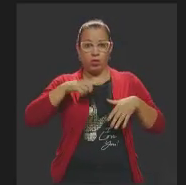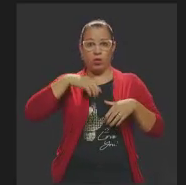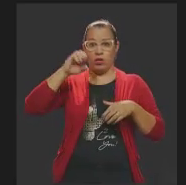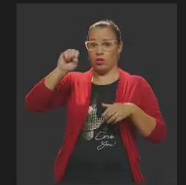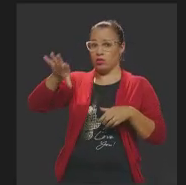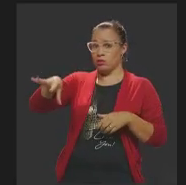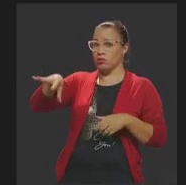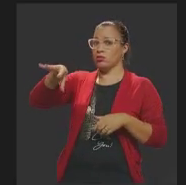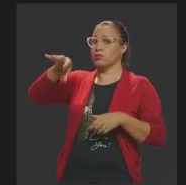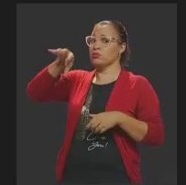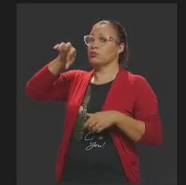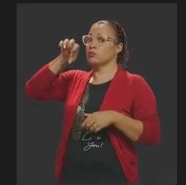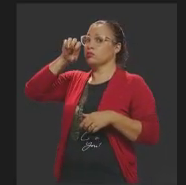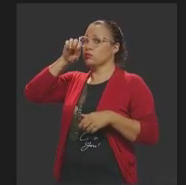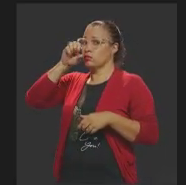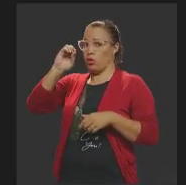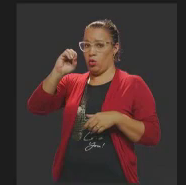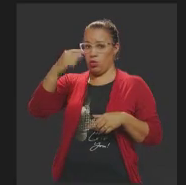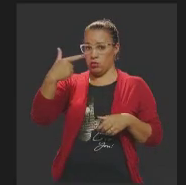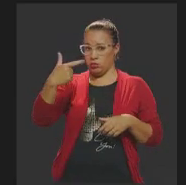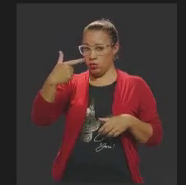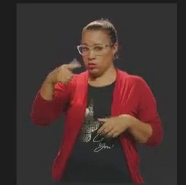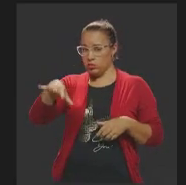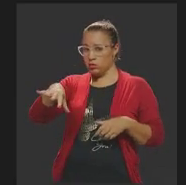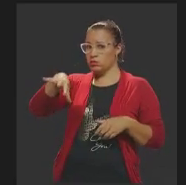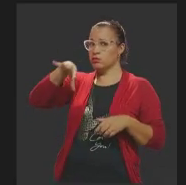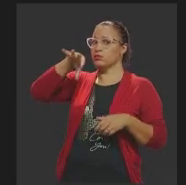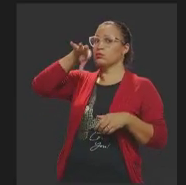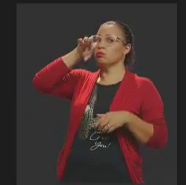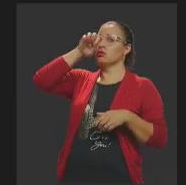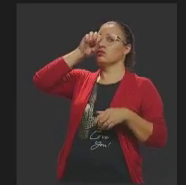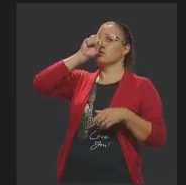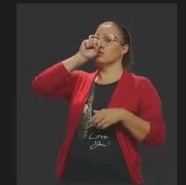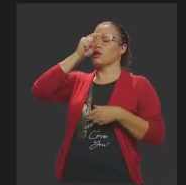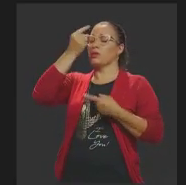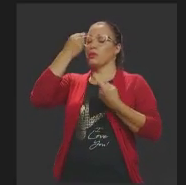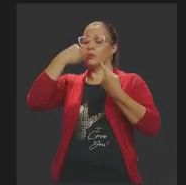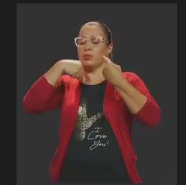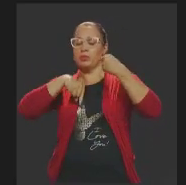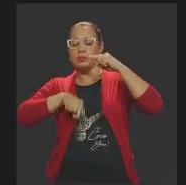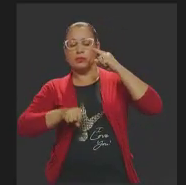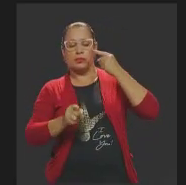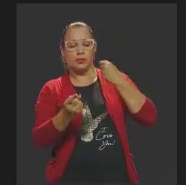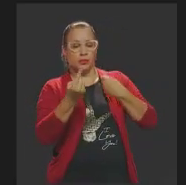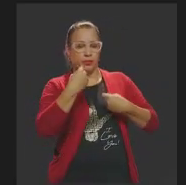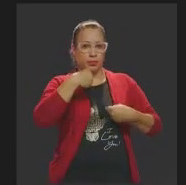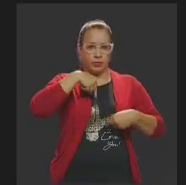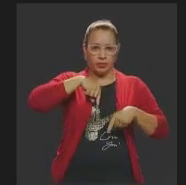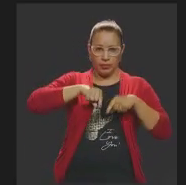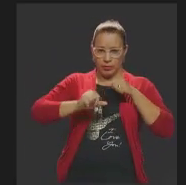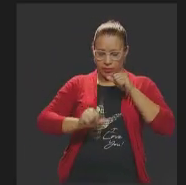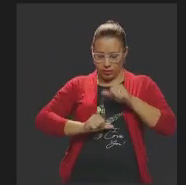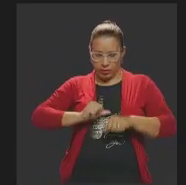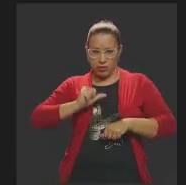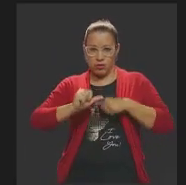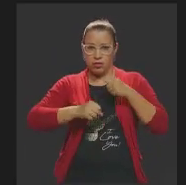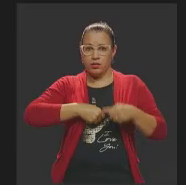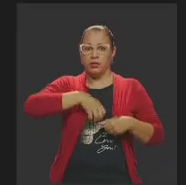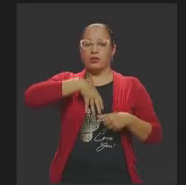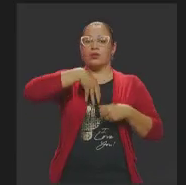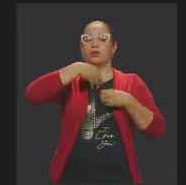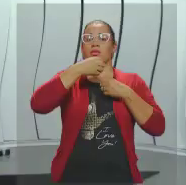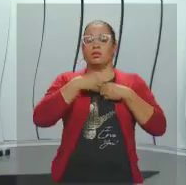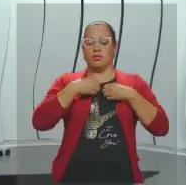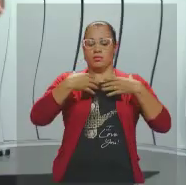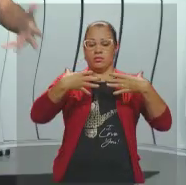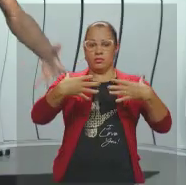oxigênio para dentro da sua circulação sanguínea, e é aquela região também que vai devolver o gás carbônico para ele